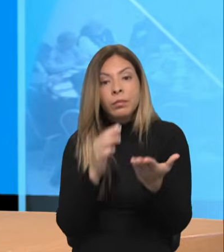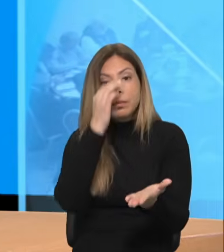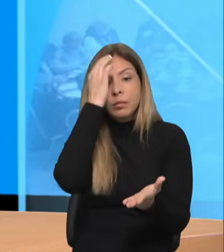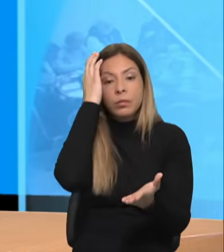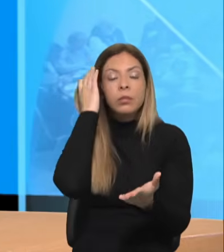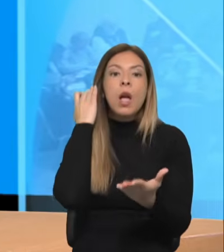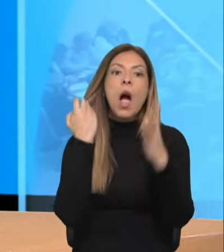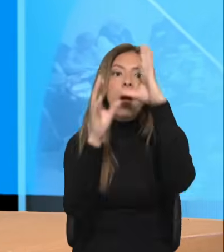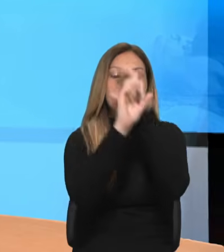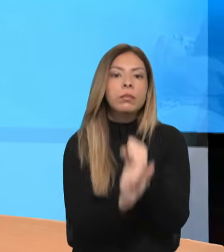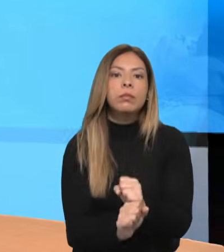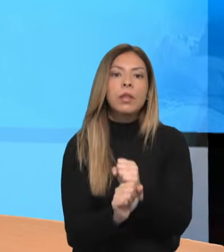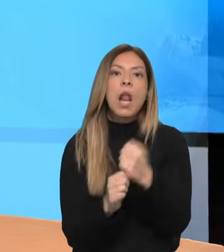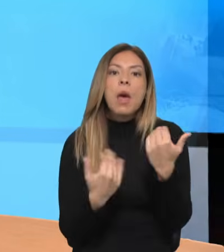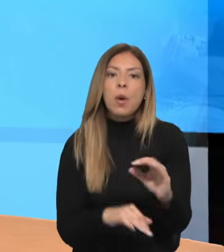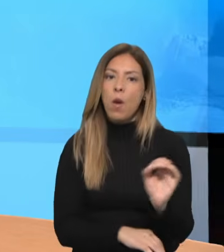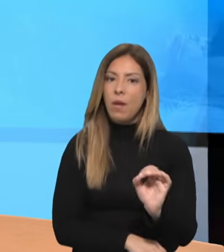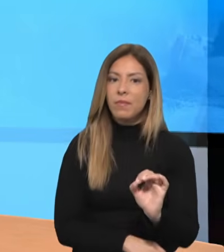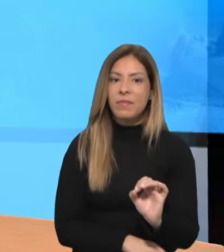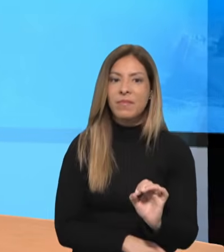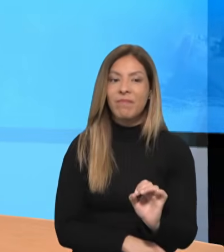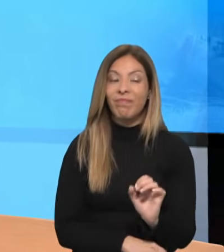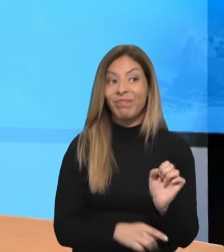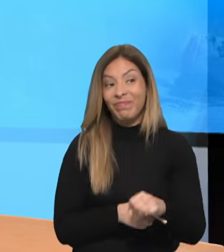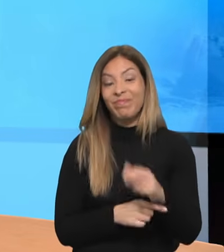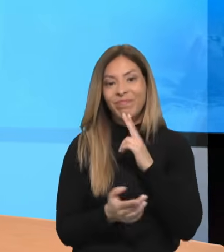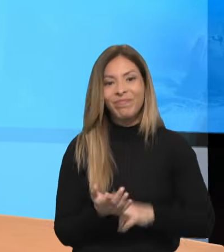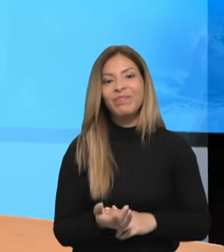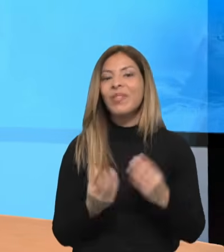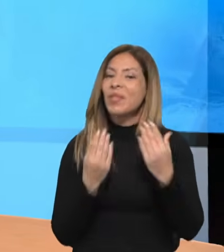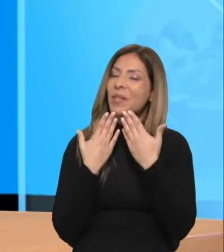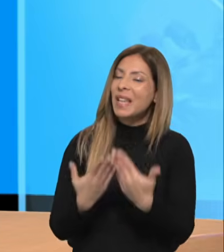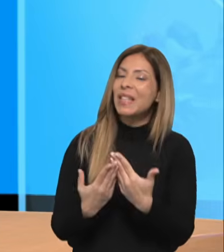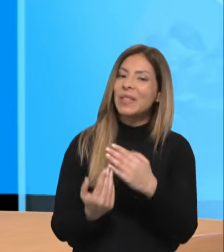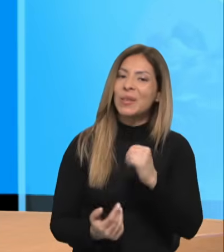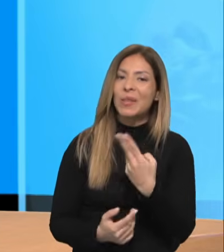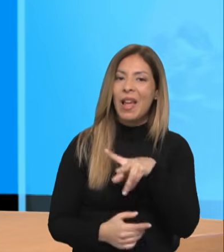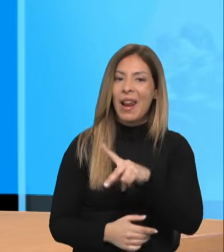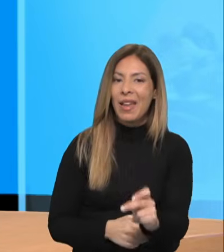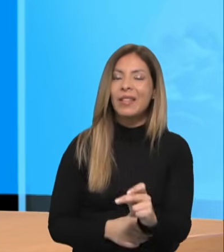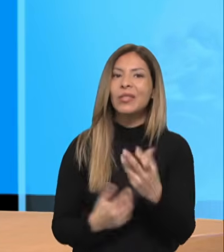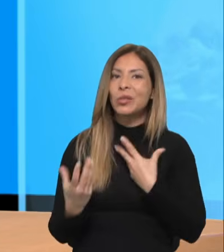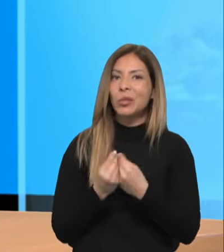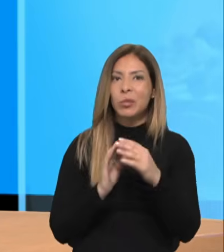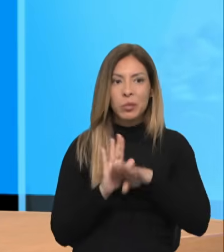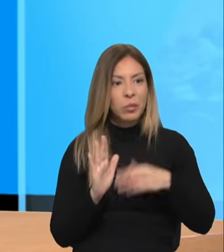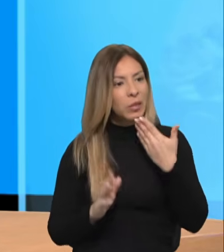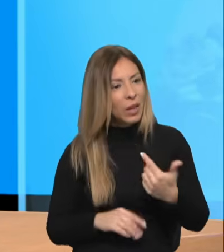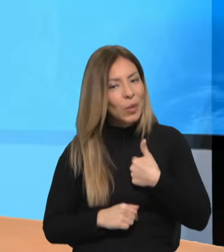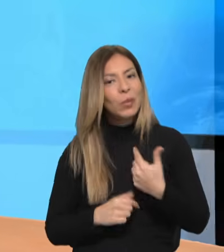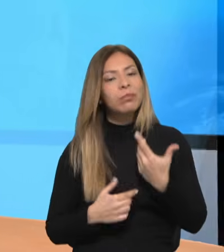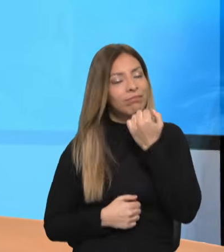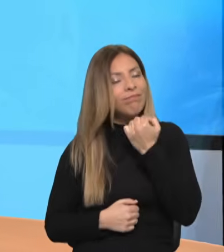tem limites. Que se lancem os fundamentos, pelo menos. Sim, não é? mas o céu Susana, é o limite. agradeço ter estado aqui no programa Eclésia. Obrigada. Muito obrigado. Obrigada eu, é um gosto. A